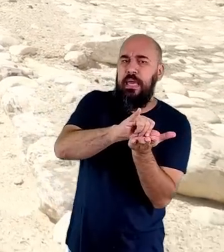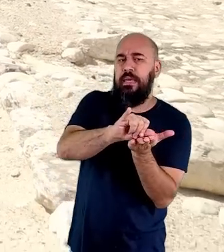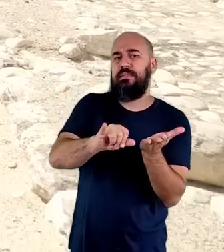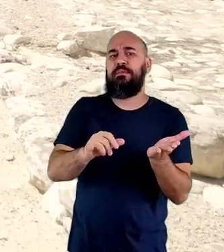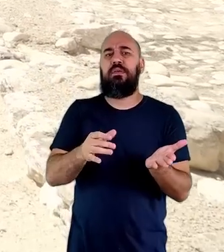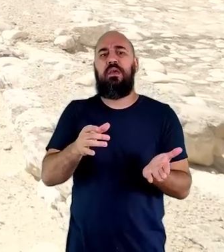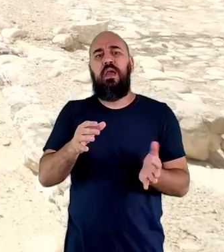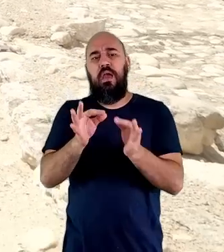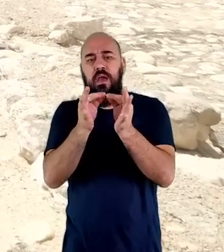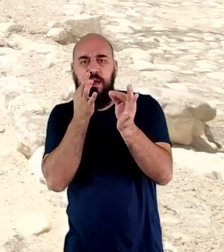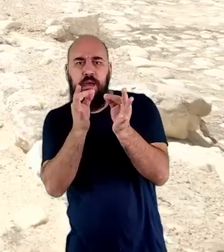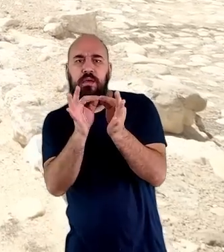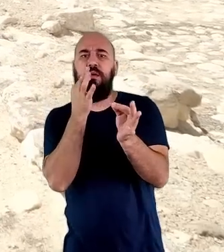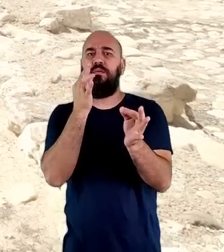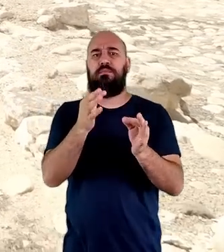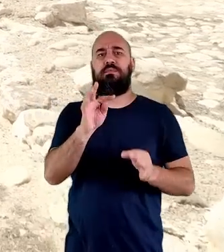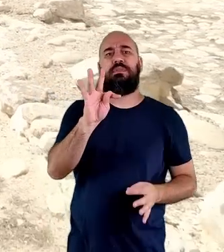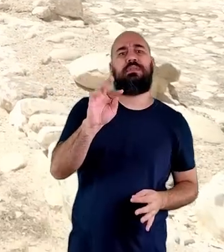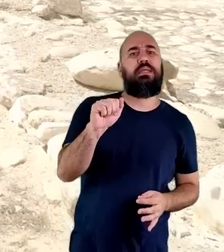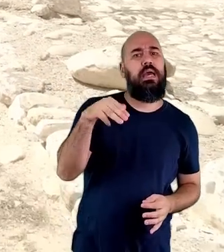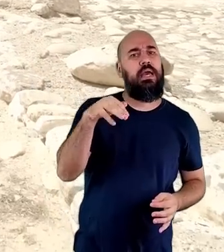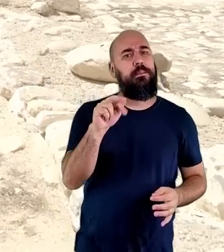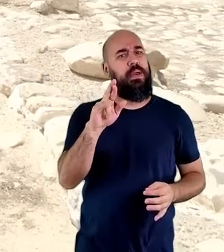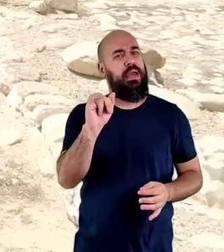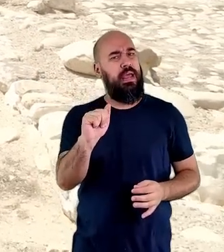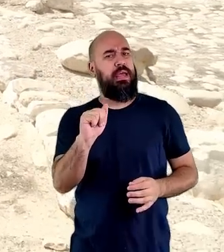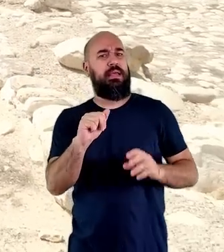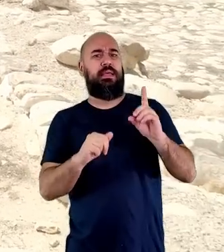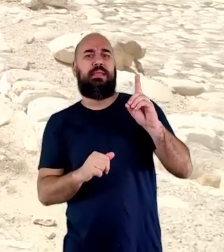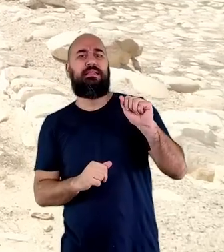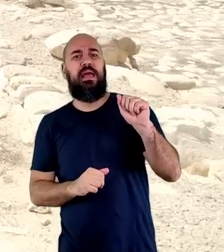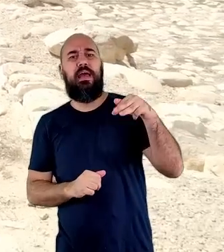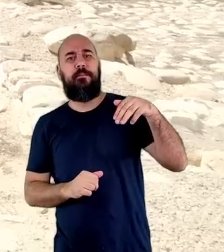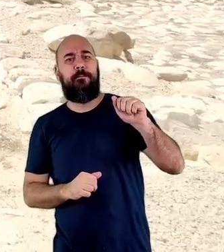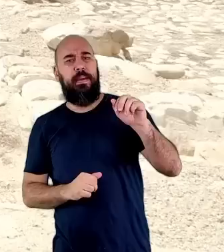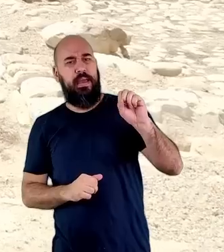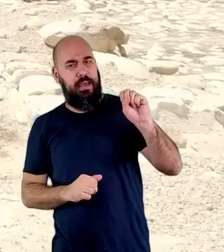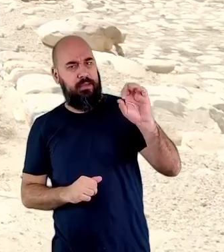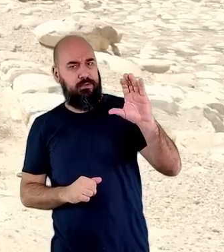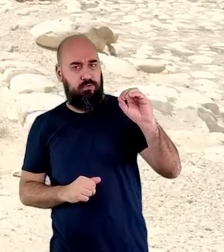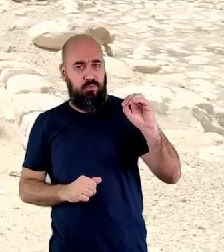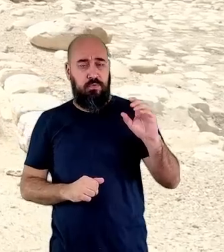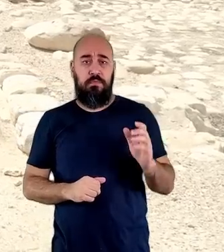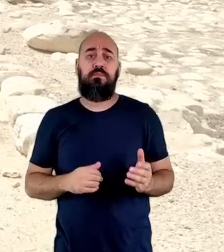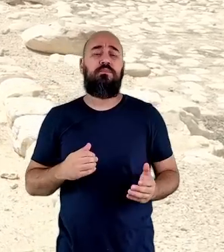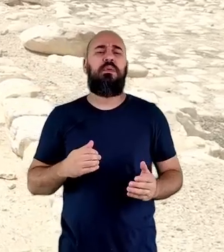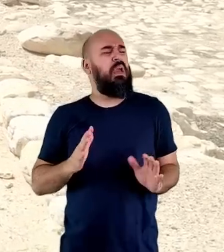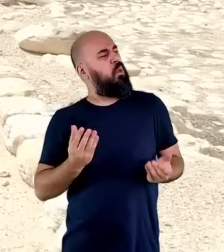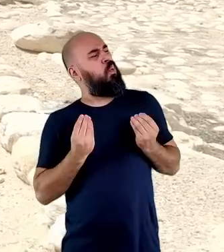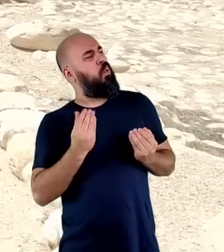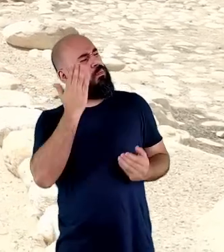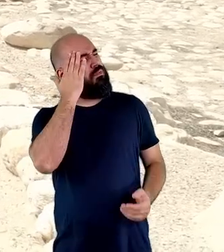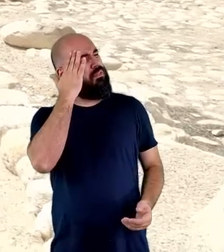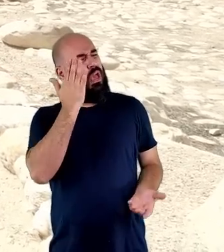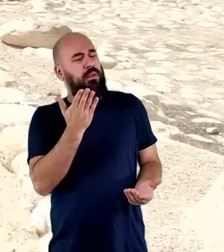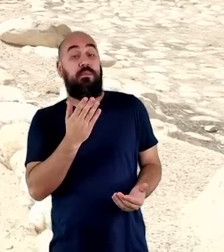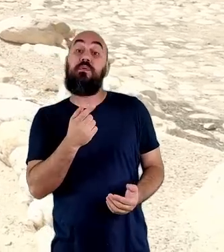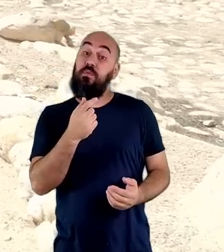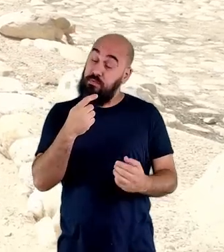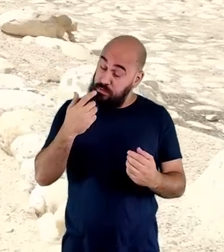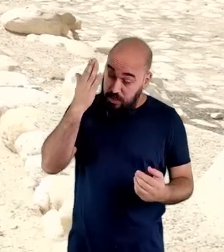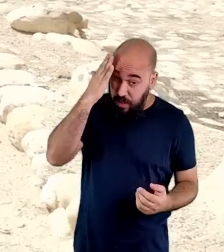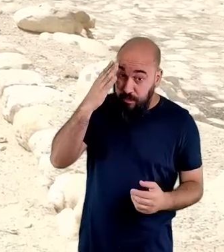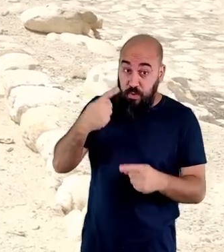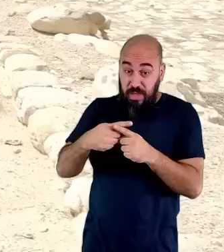azeitonas, tâmaras, damasco. A gente sabe mais ou menos o que as pessoas comiam aqui pelos restos das sementes que foram colocadas